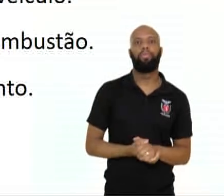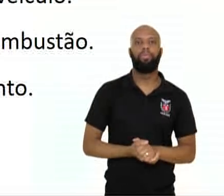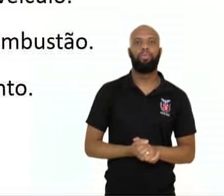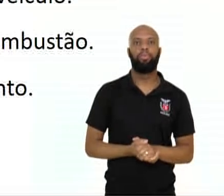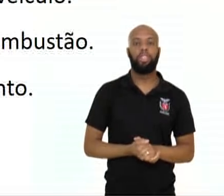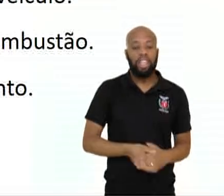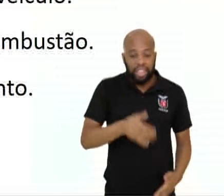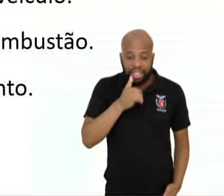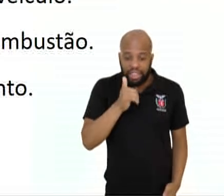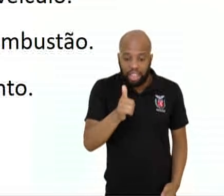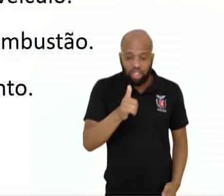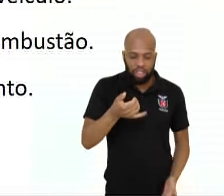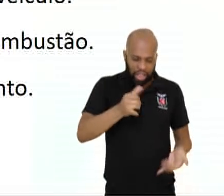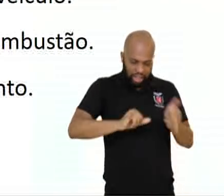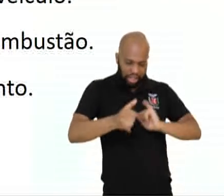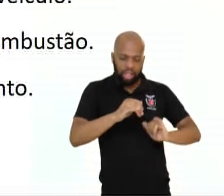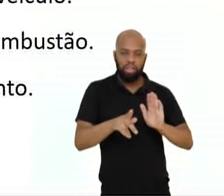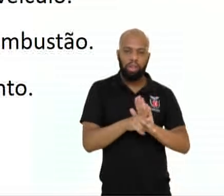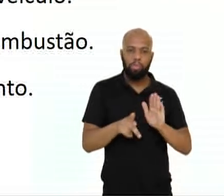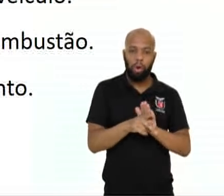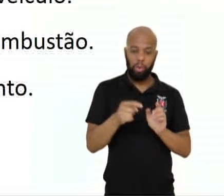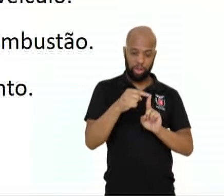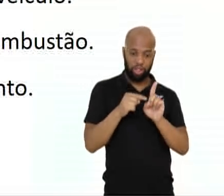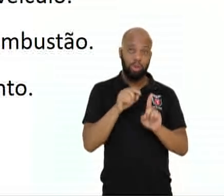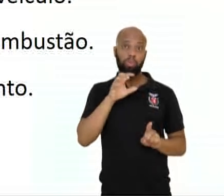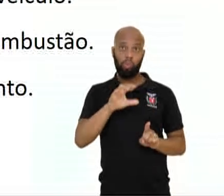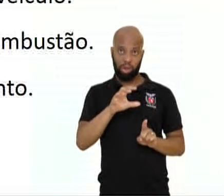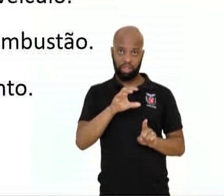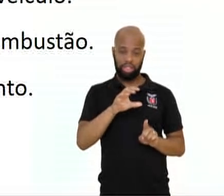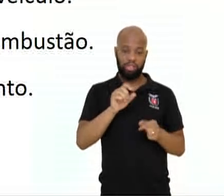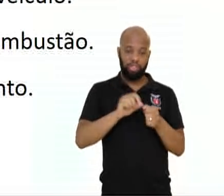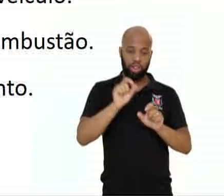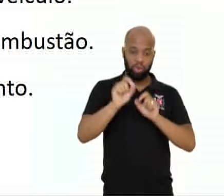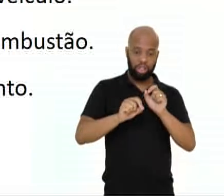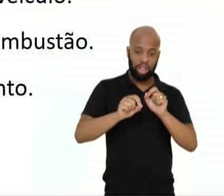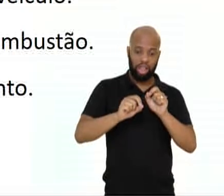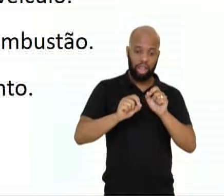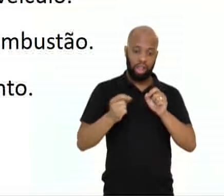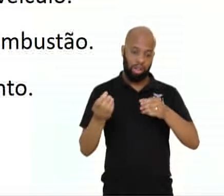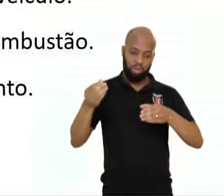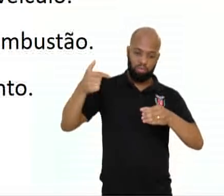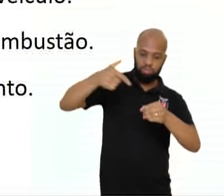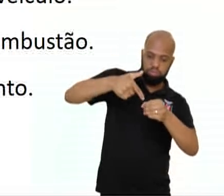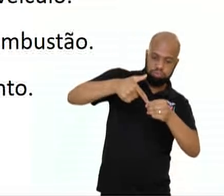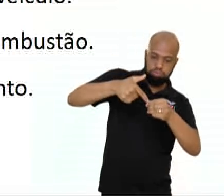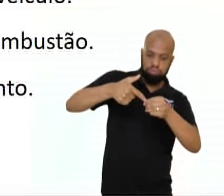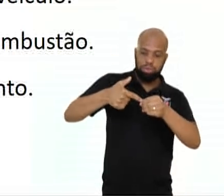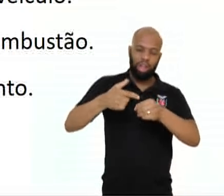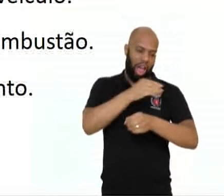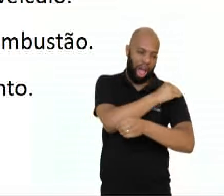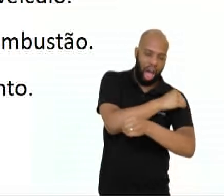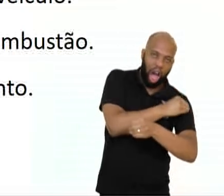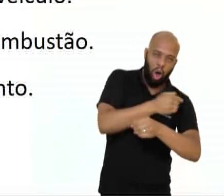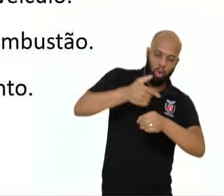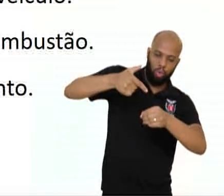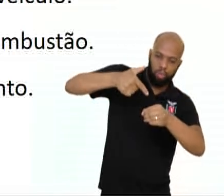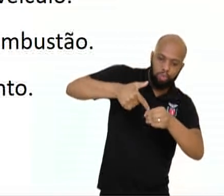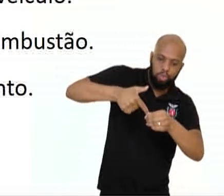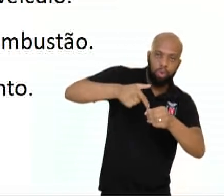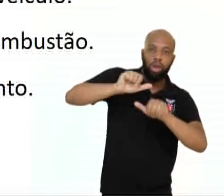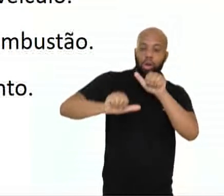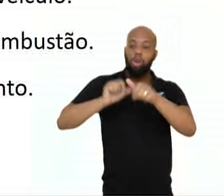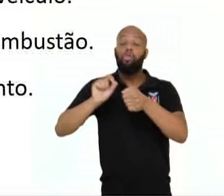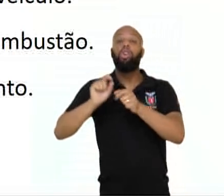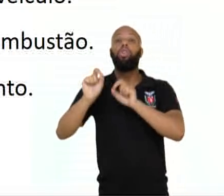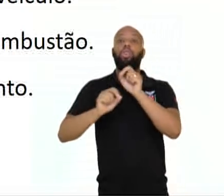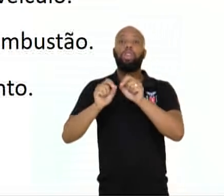A energia química desses combustíveis é convertida em movimentos de veículos. Essa transformação de energia